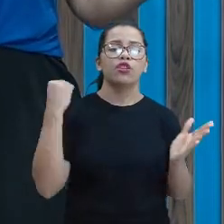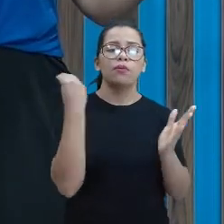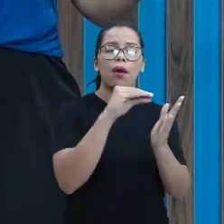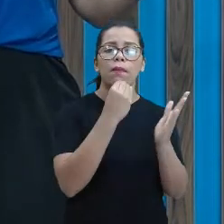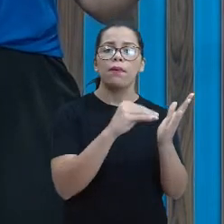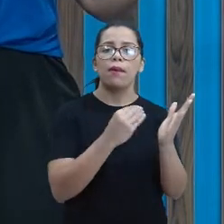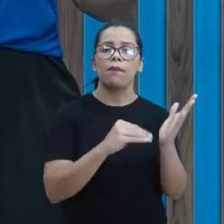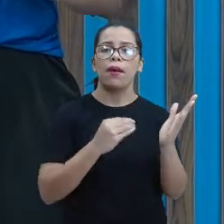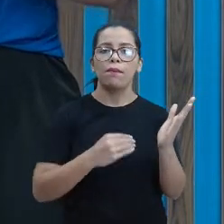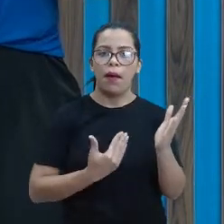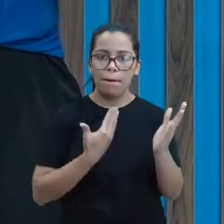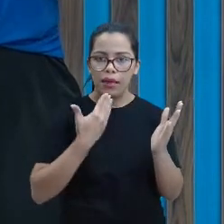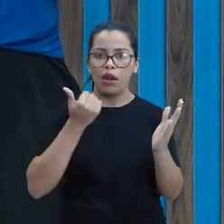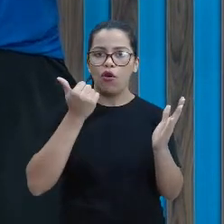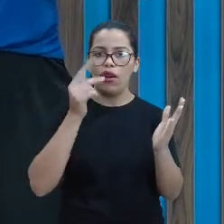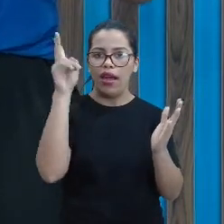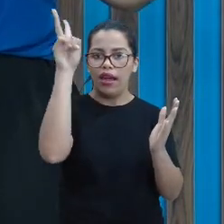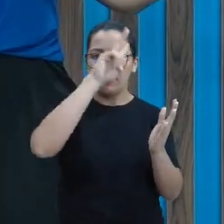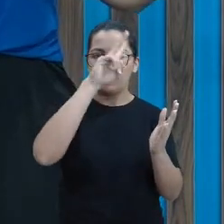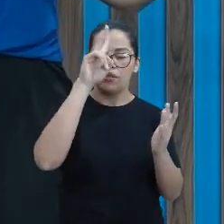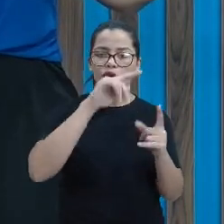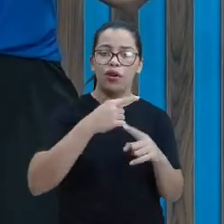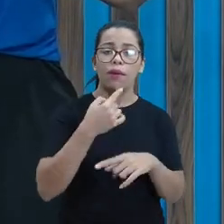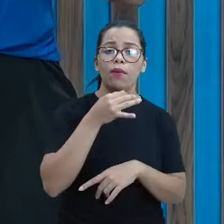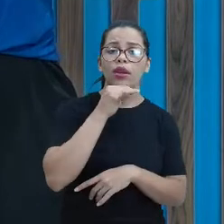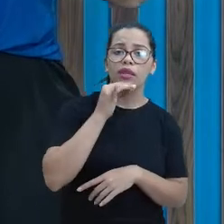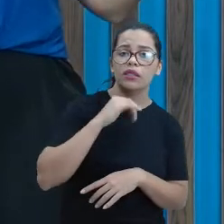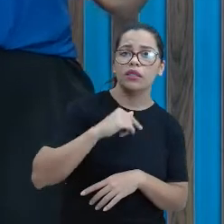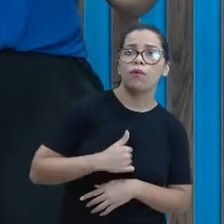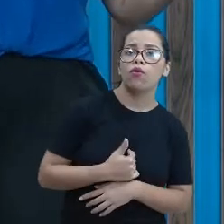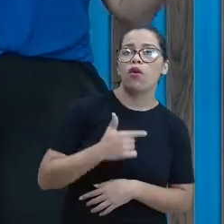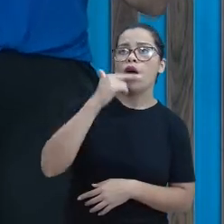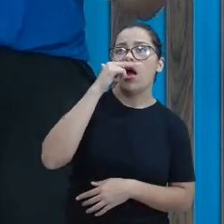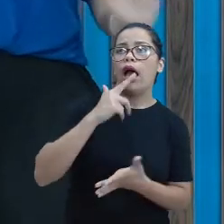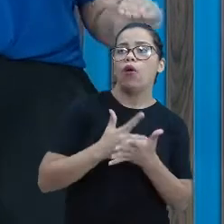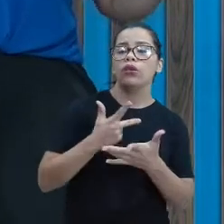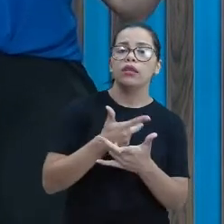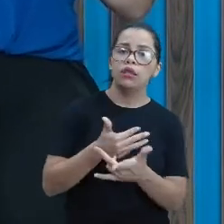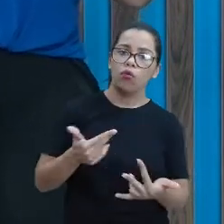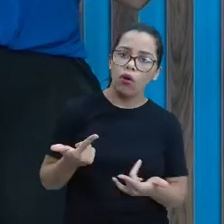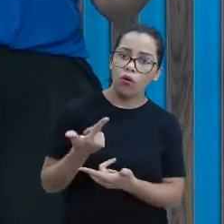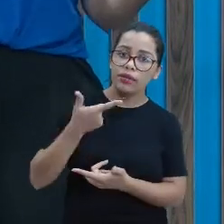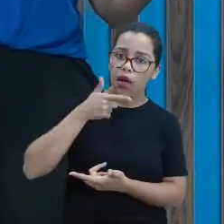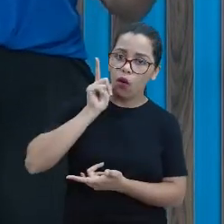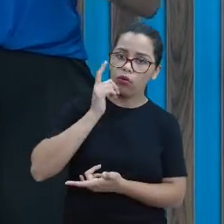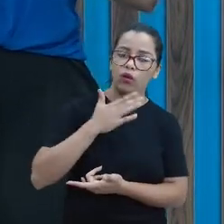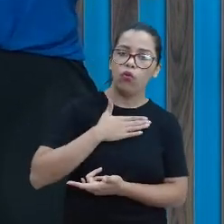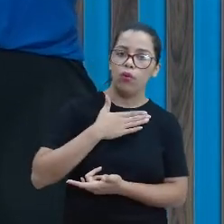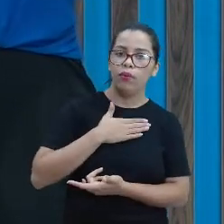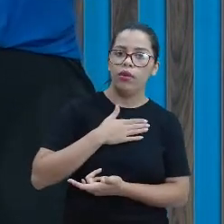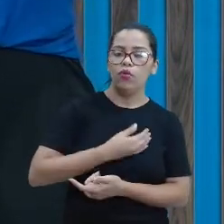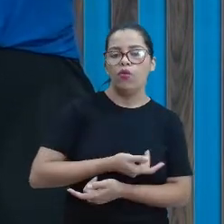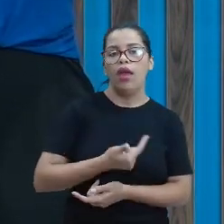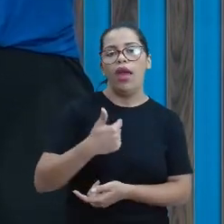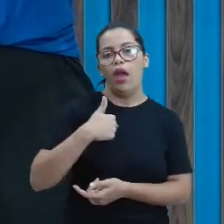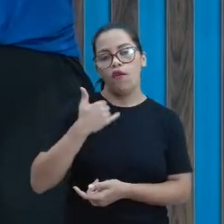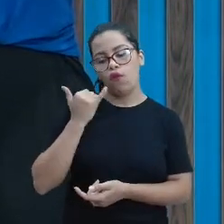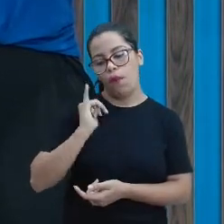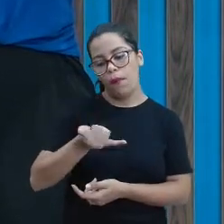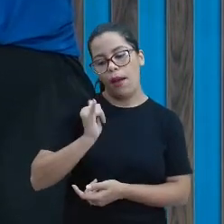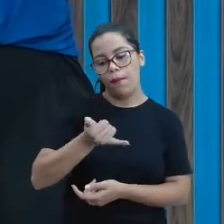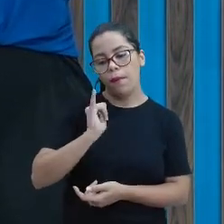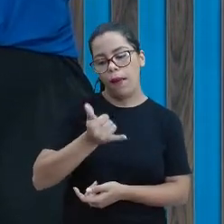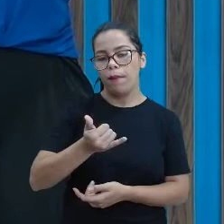lembrança, vivi ontem um evento. Se eu chegar aqui e contar para vocês, eu estou elaborando esse